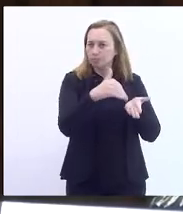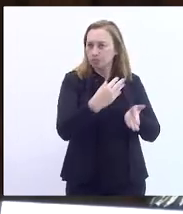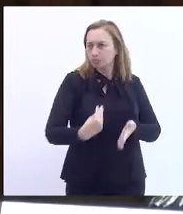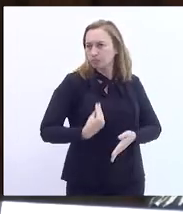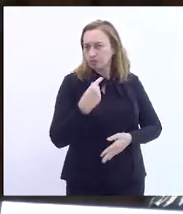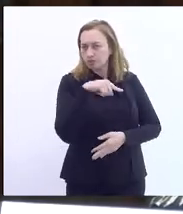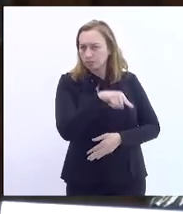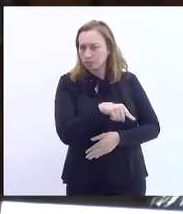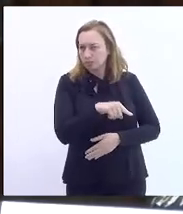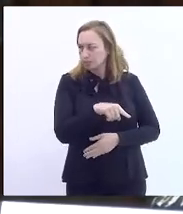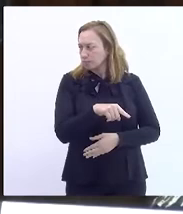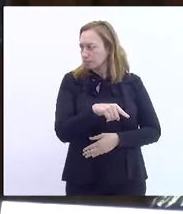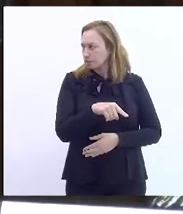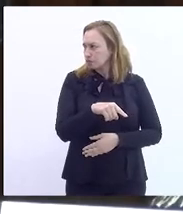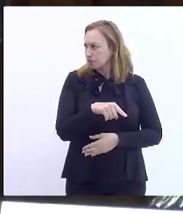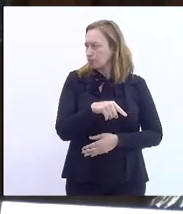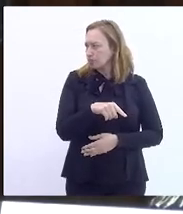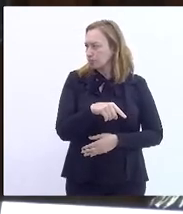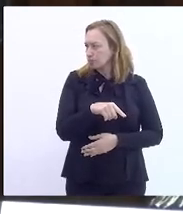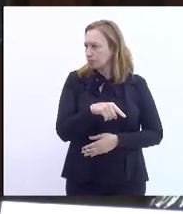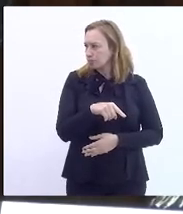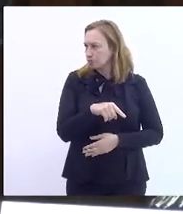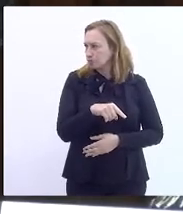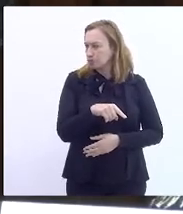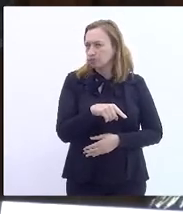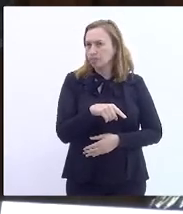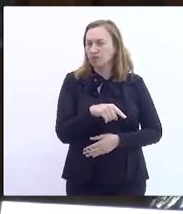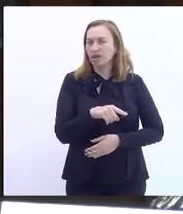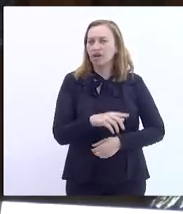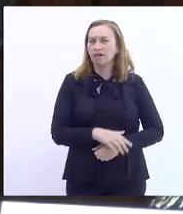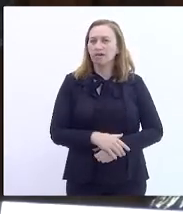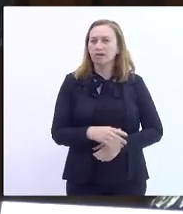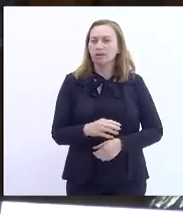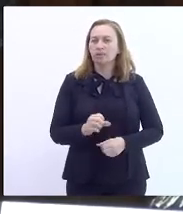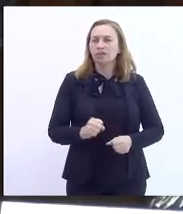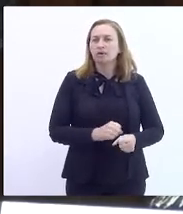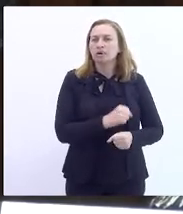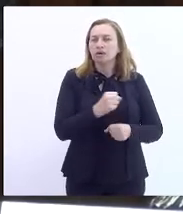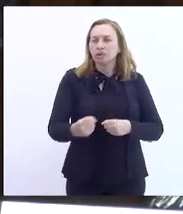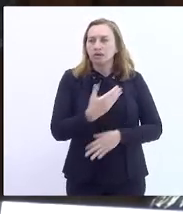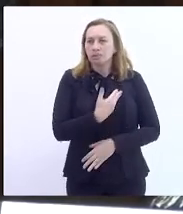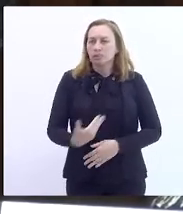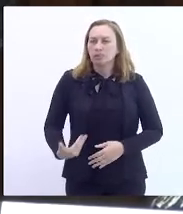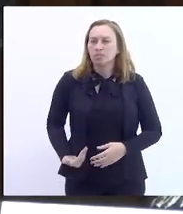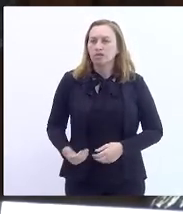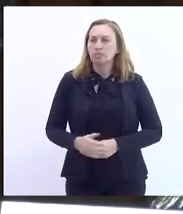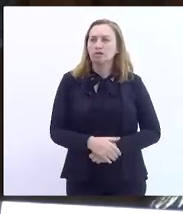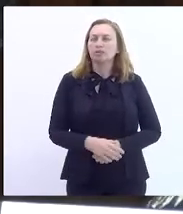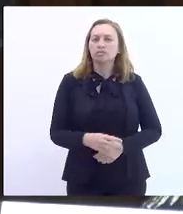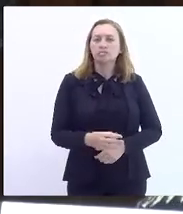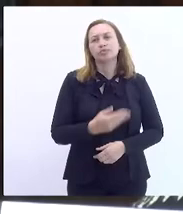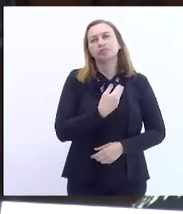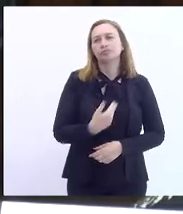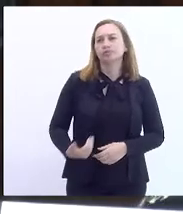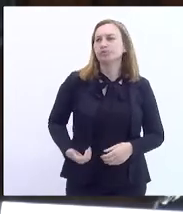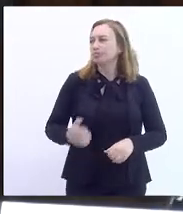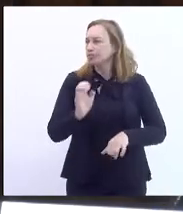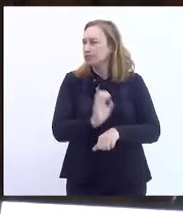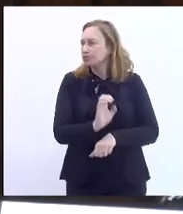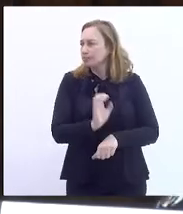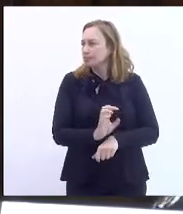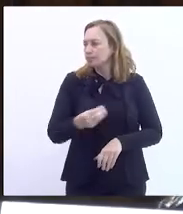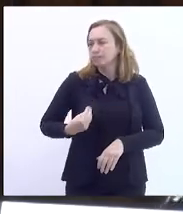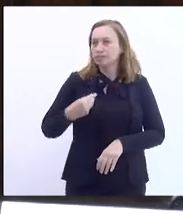presente aqui senhora Alessandra é essencial que o poder público esteja aqui que o governo do estado esteja aqui